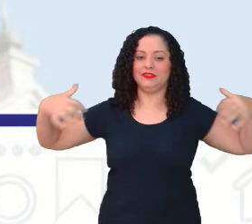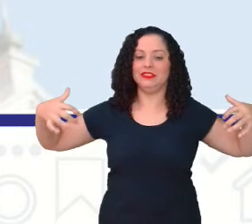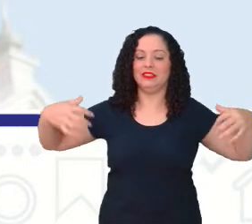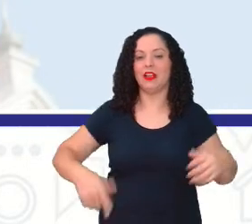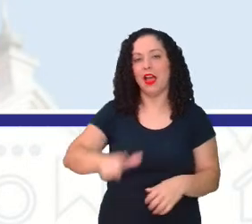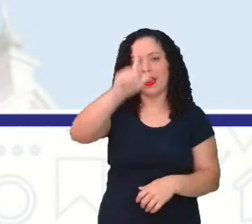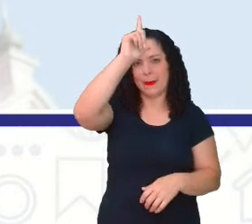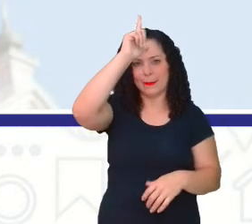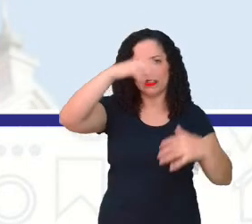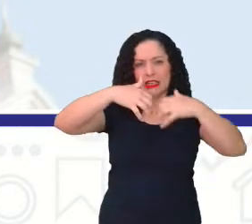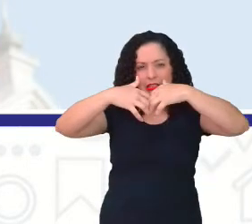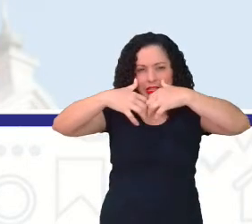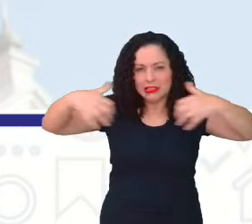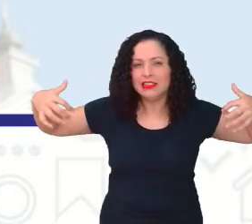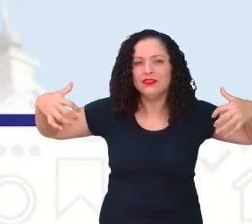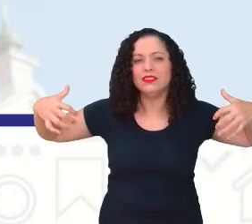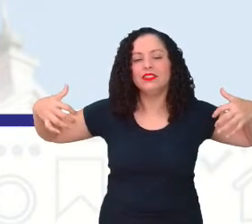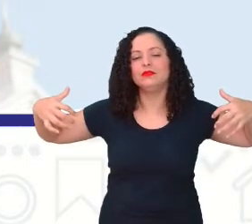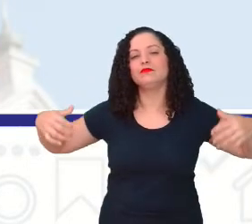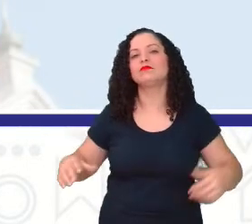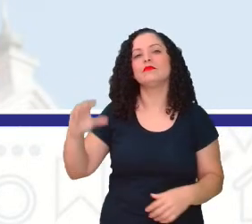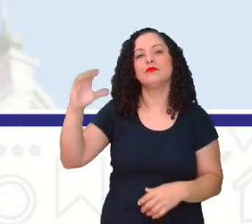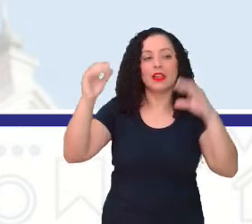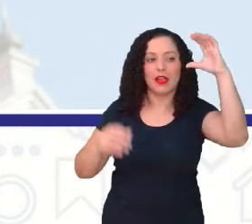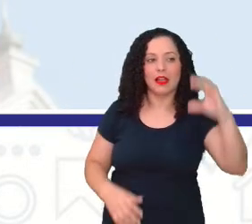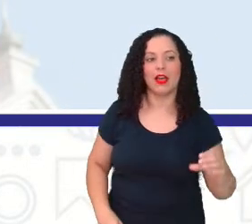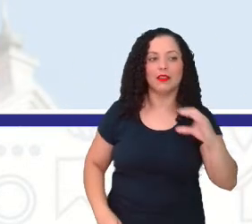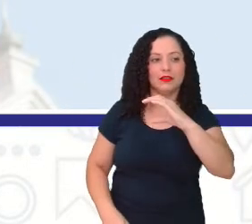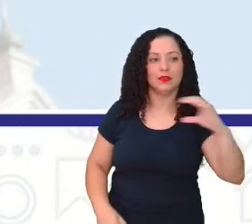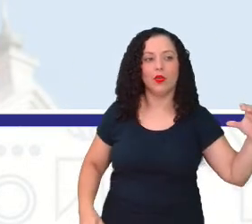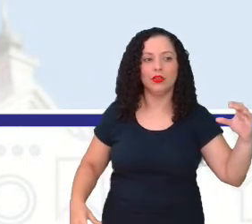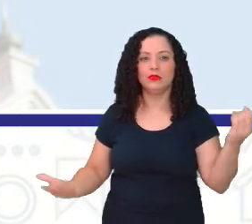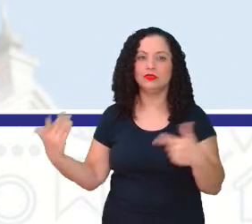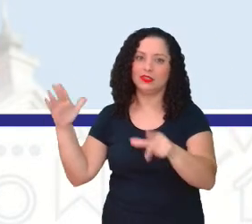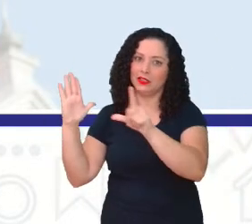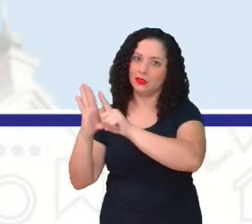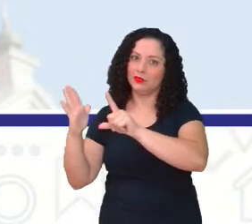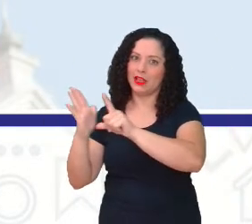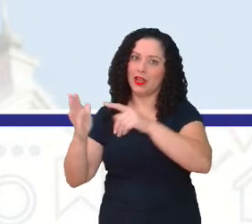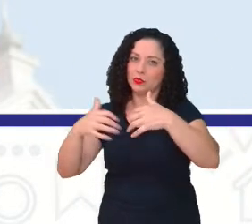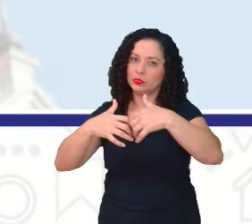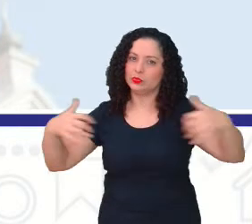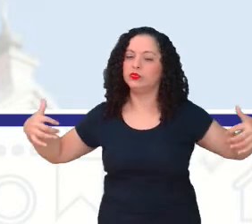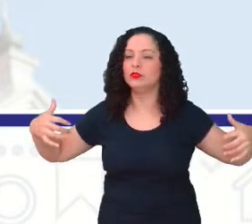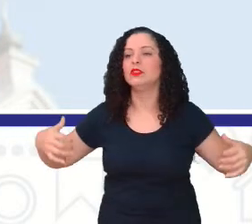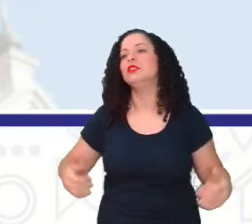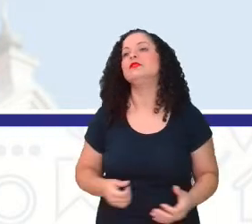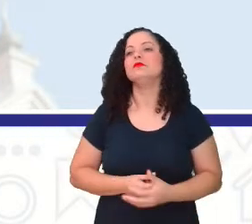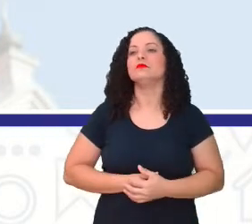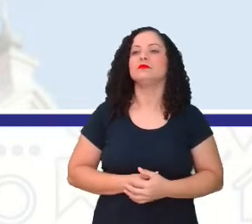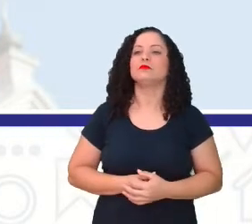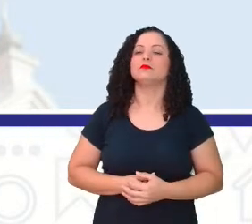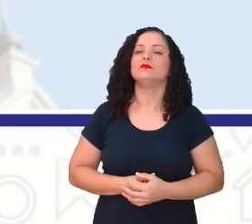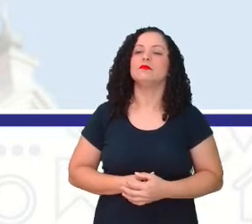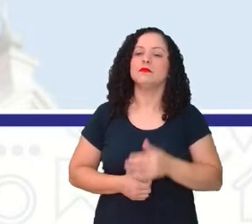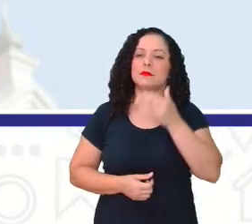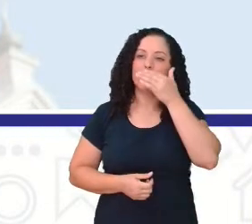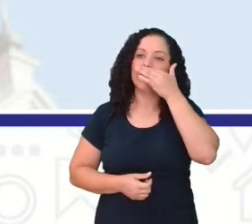luteranos. E com a derrota de Carlos V, assume Fernando I, e aqui é assinada a Paz de Augsburgo,